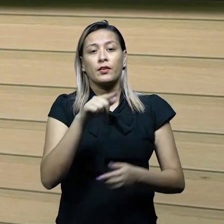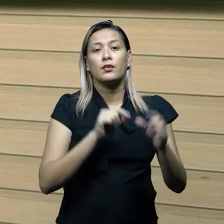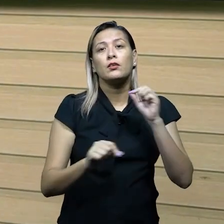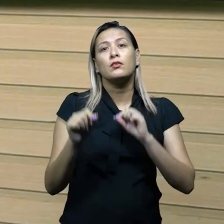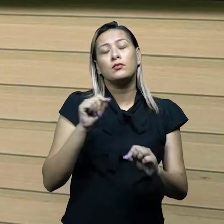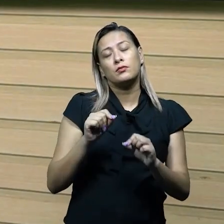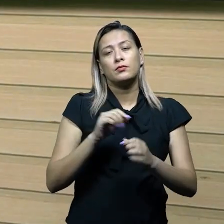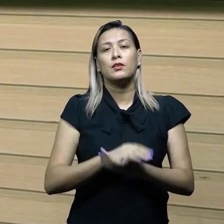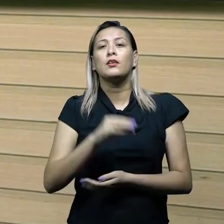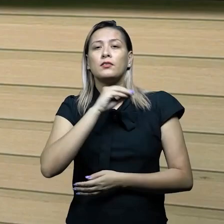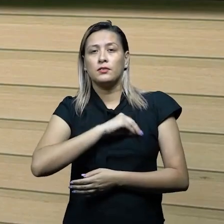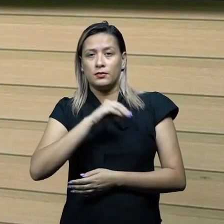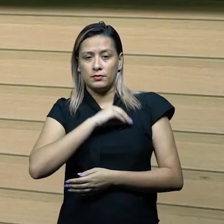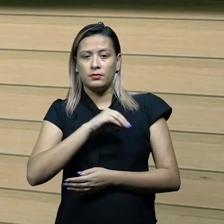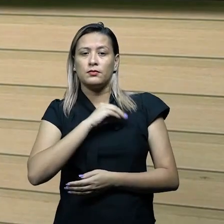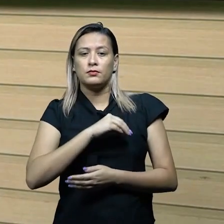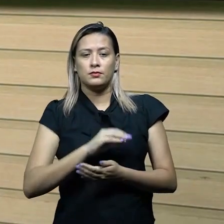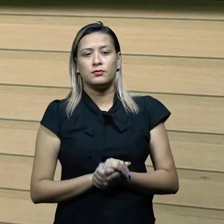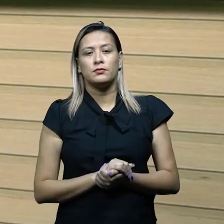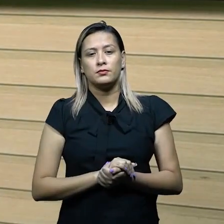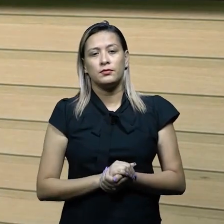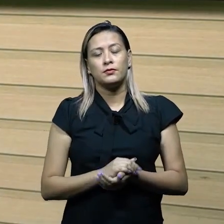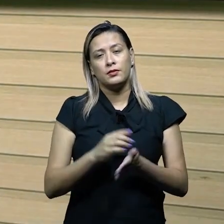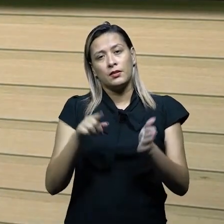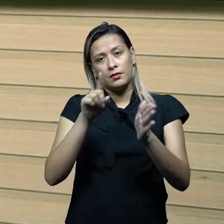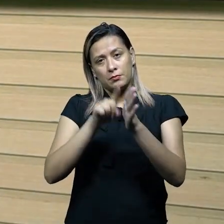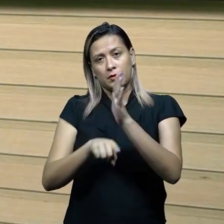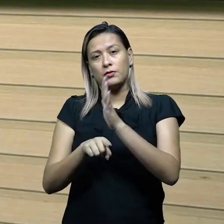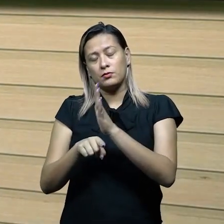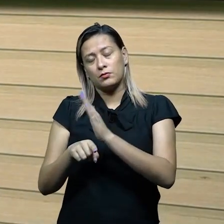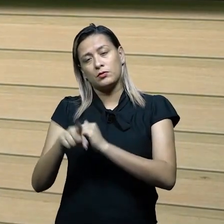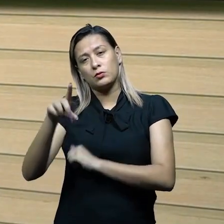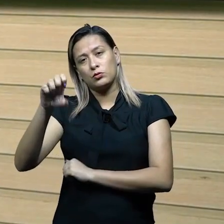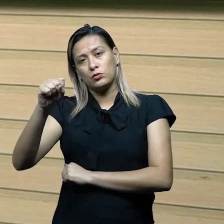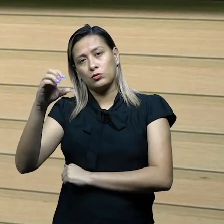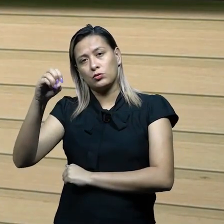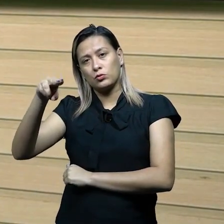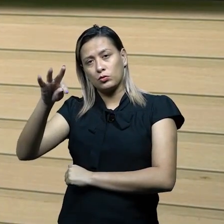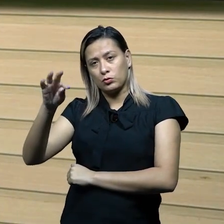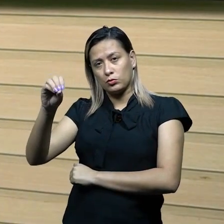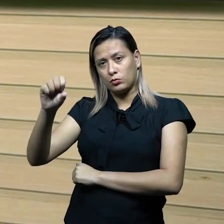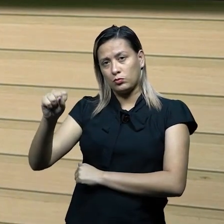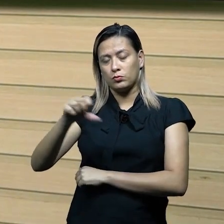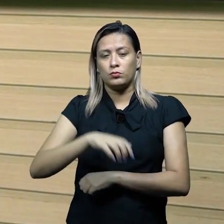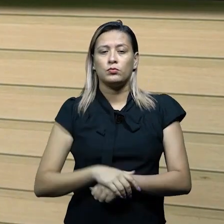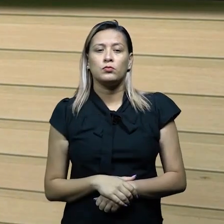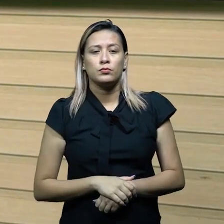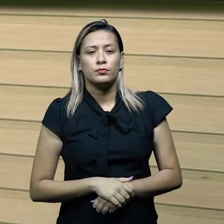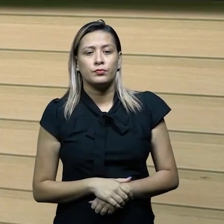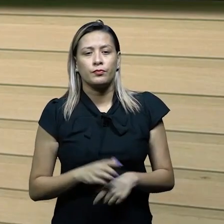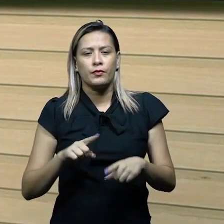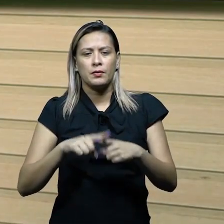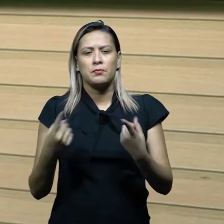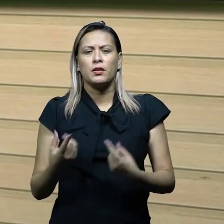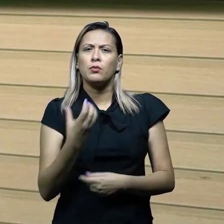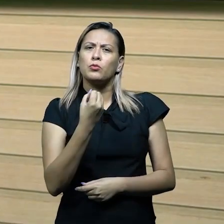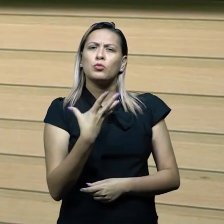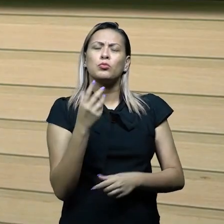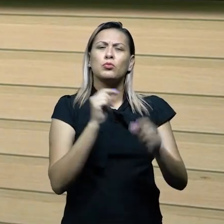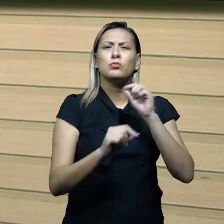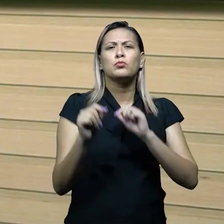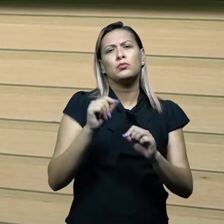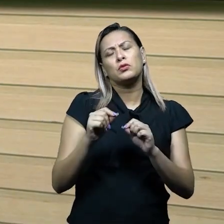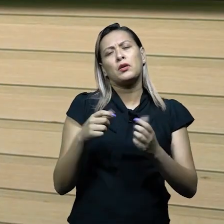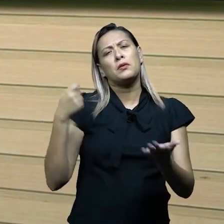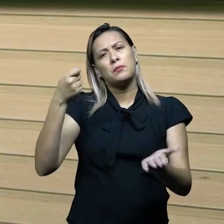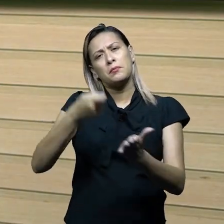Tá certo? Então, isso é remuneração, é o salário e menos os descontos. Professor, que benefícios